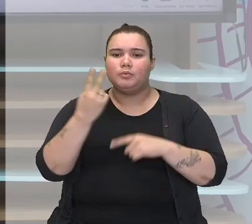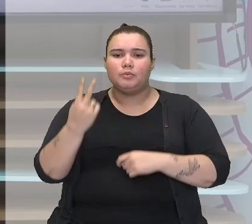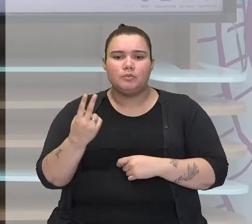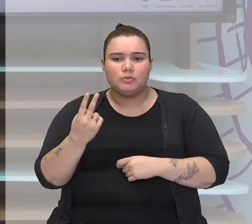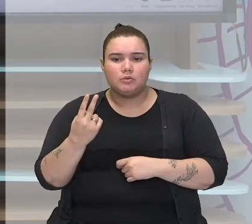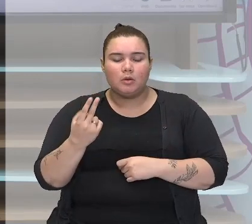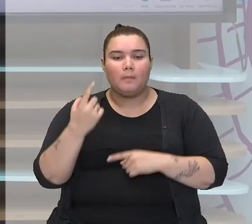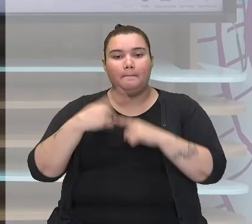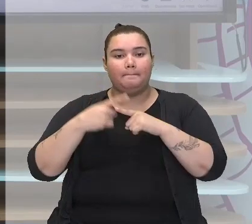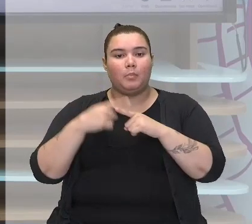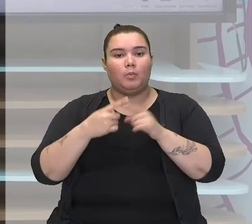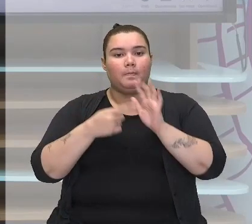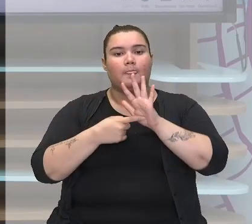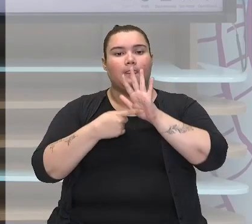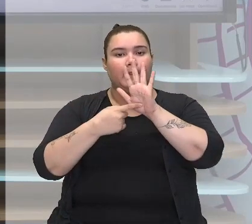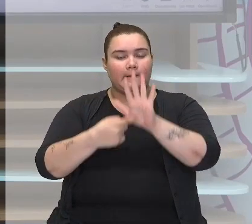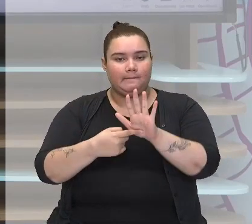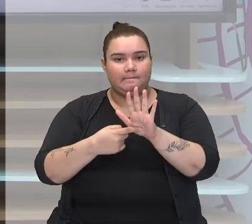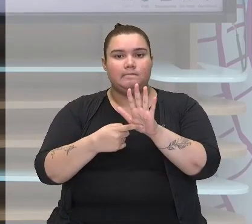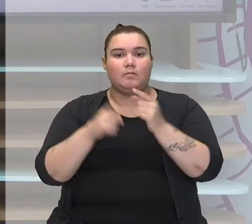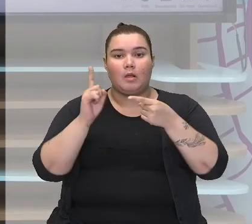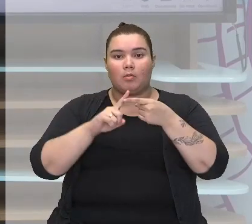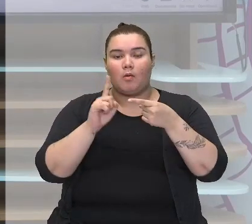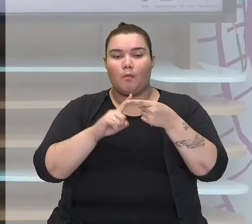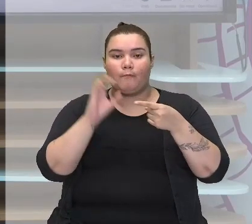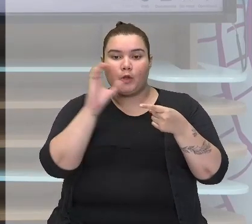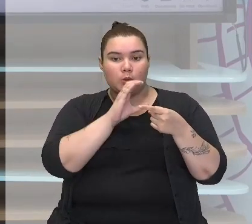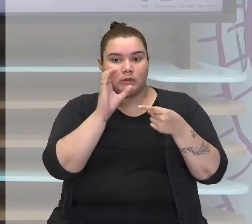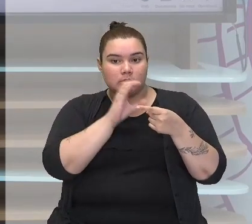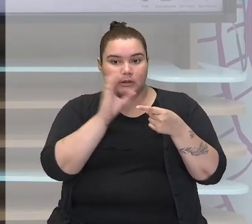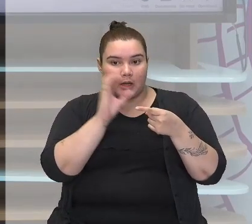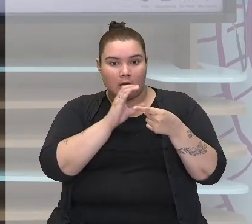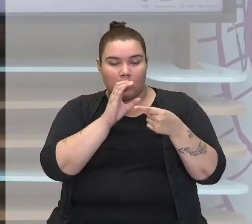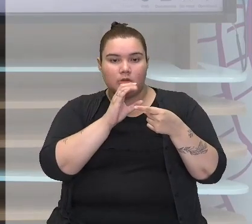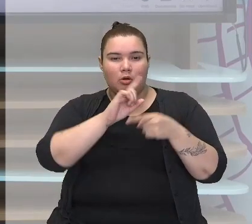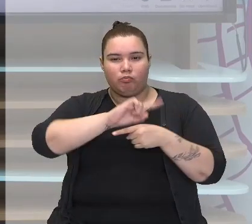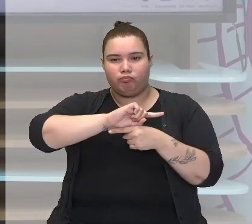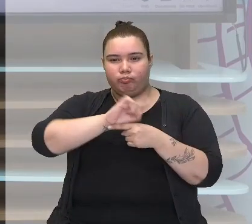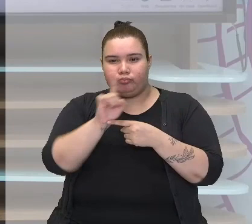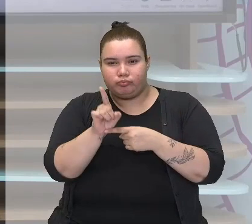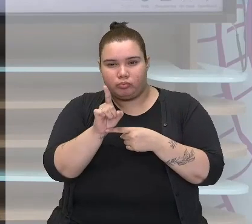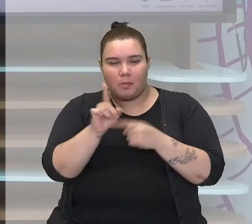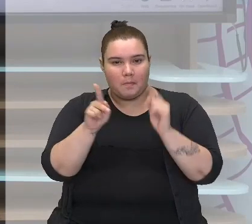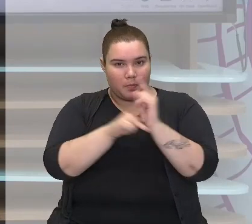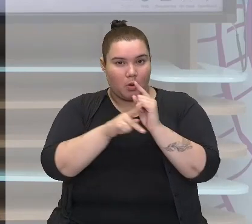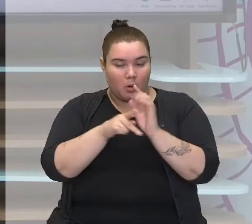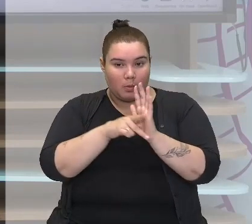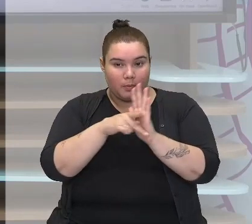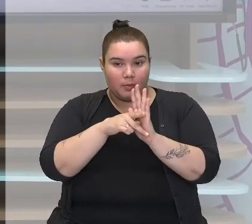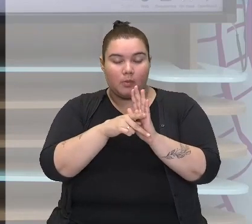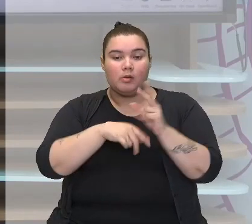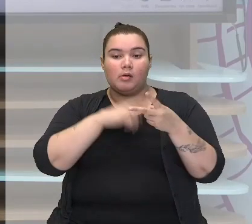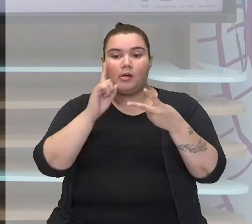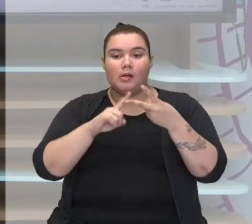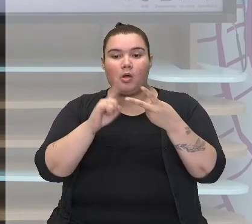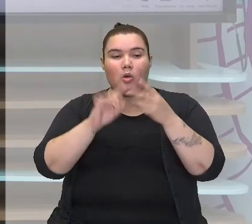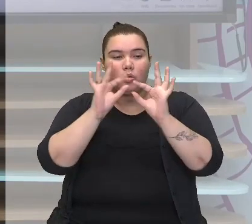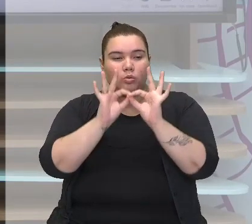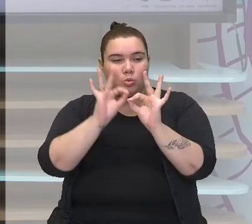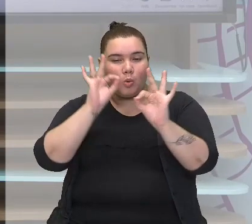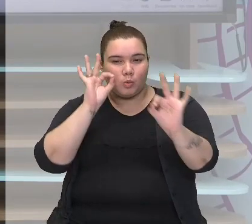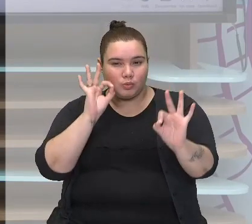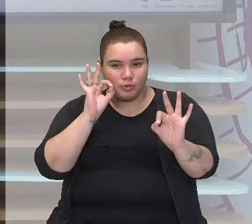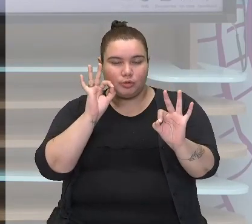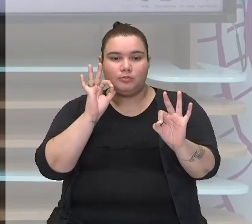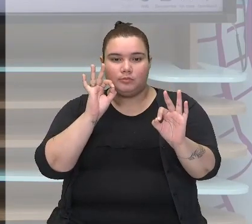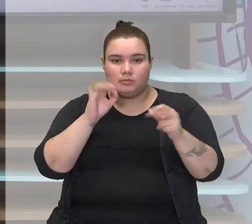eu apresentei velocidade e apresentei espaço, distância, em uma